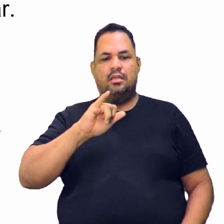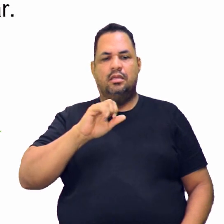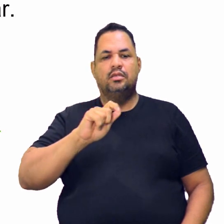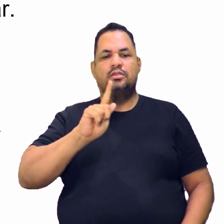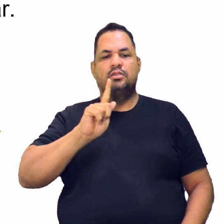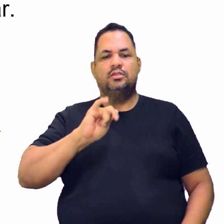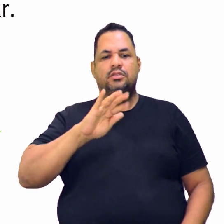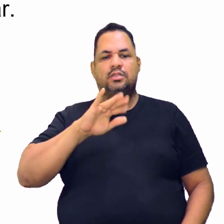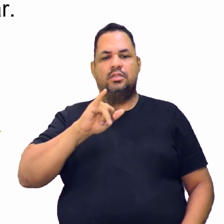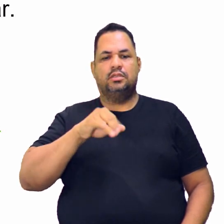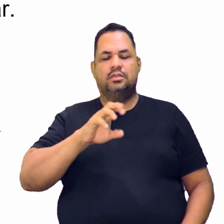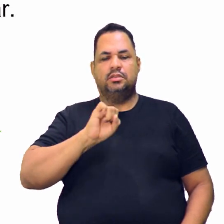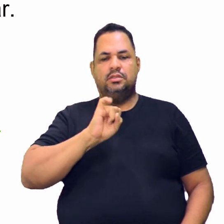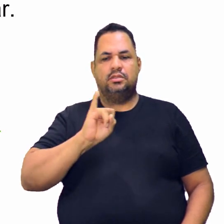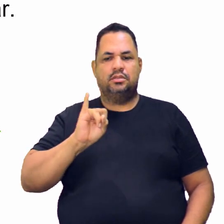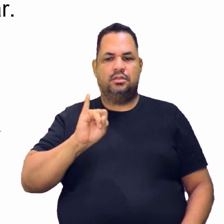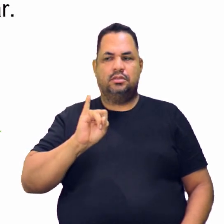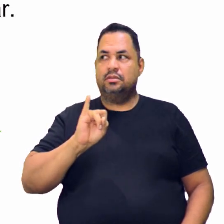Geice.